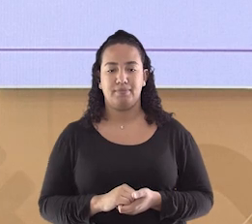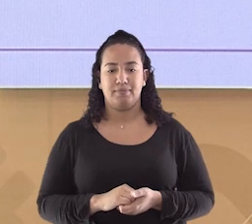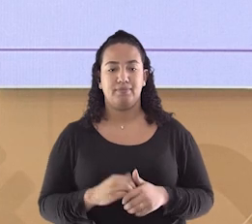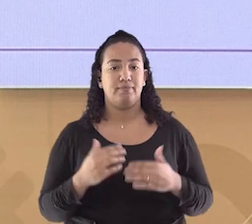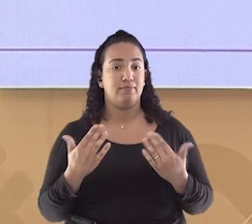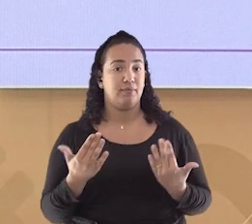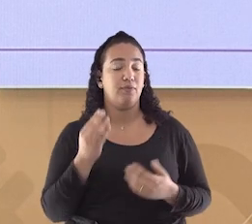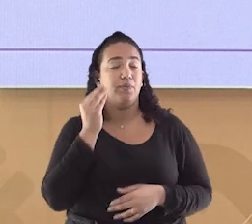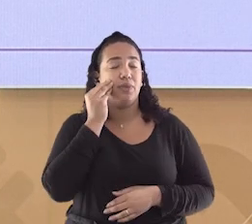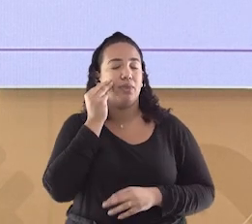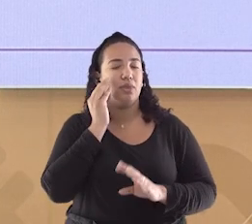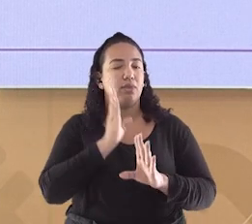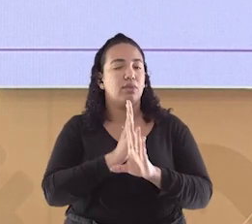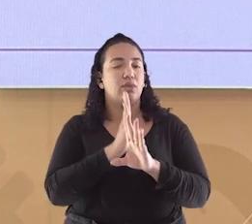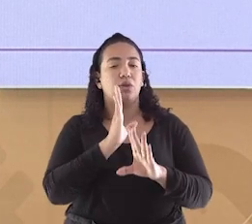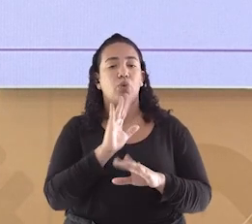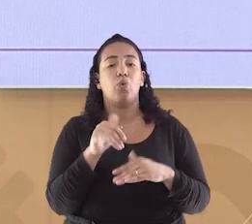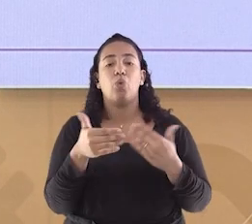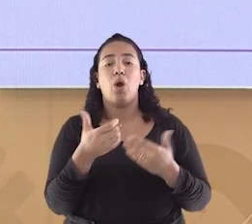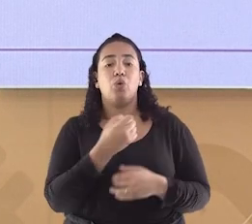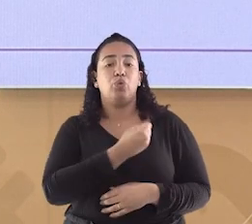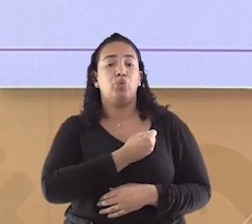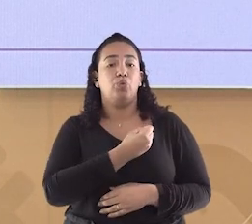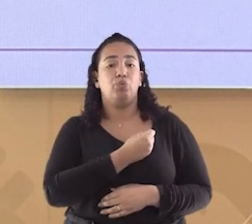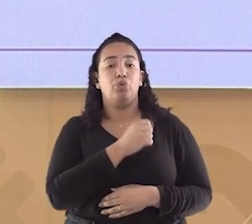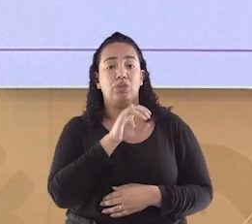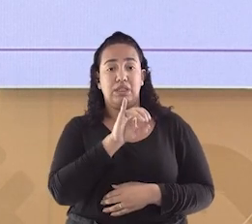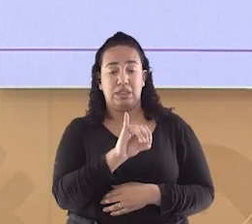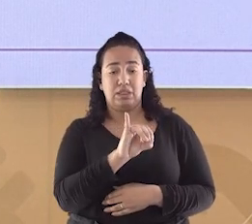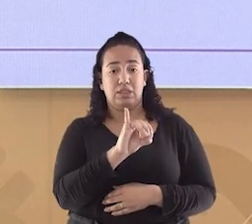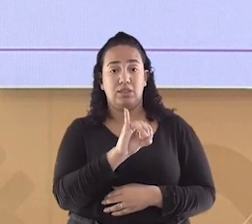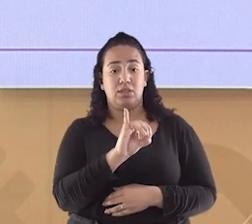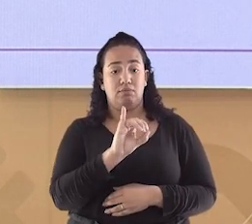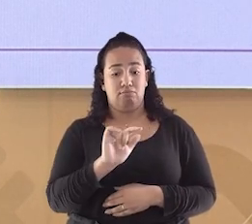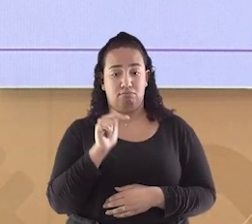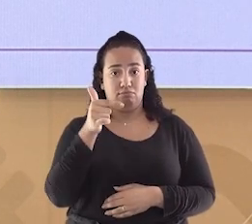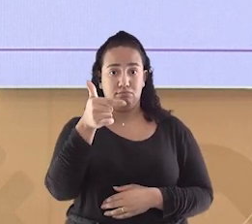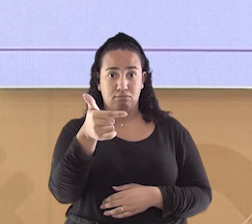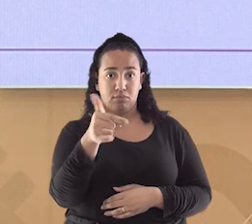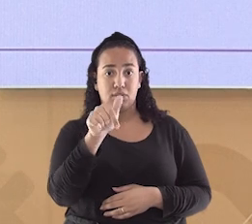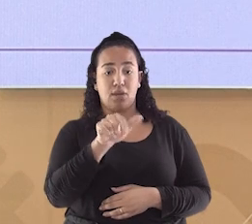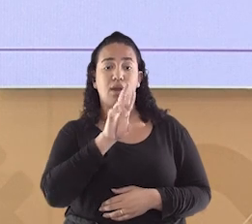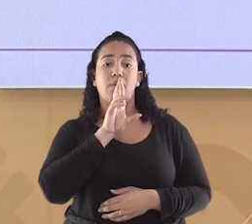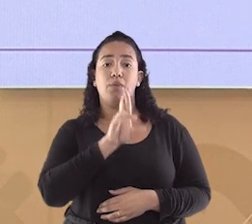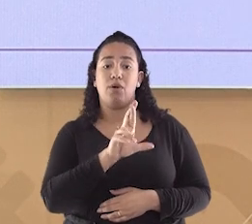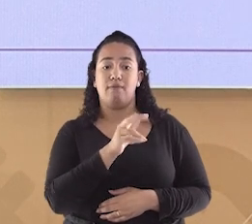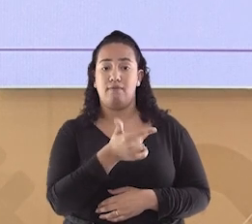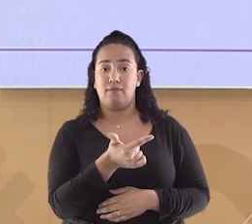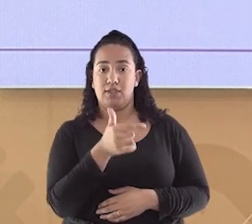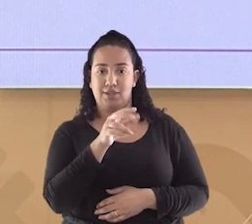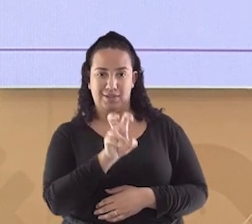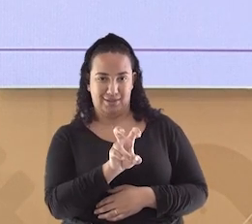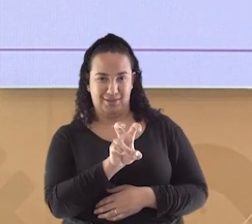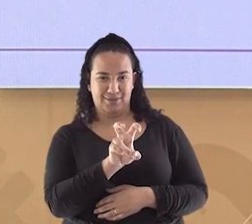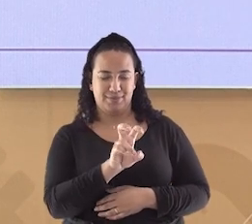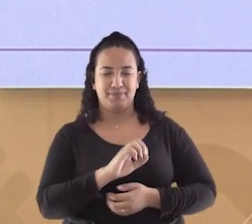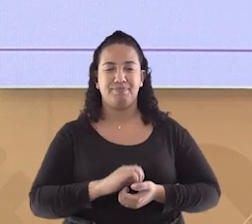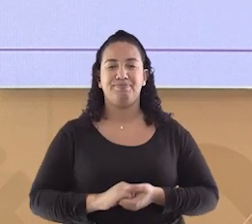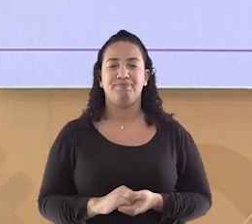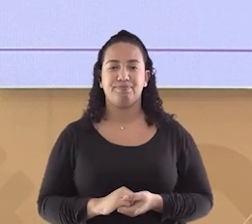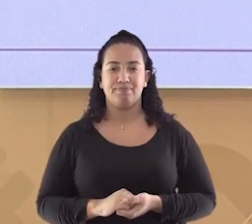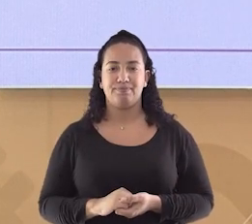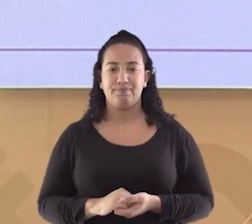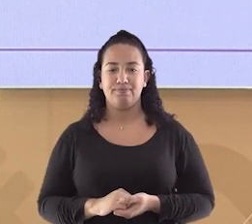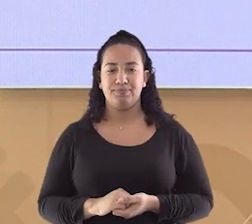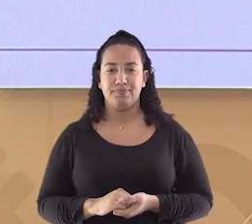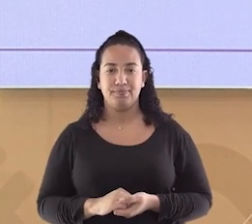Vamos tentar descobrir que número que elevado ao quadrado resulta em 25, que é a área do